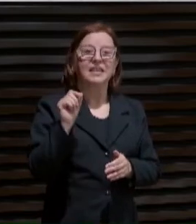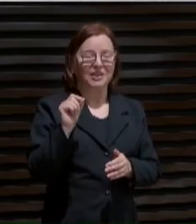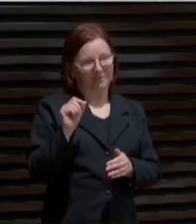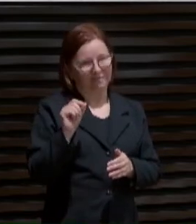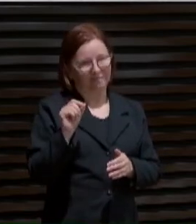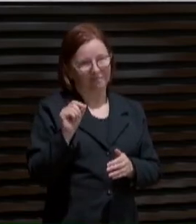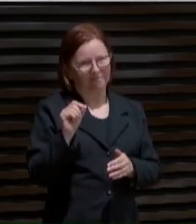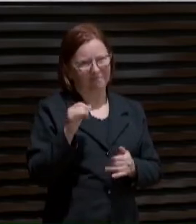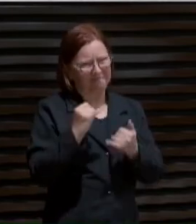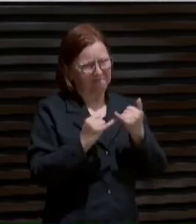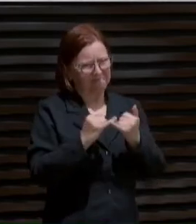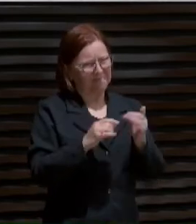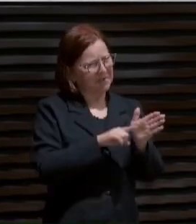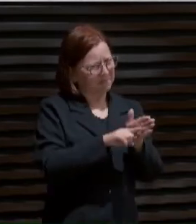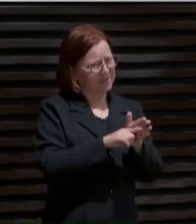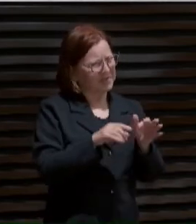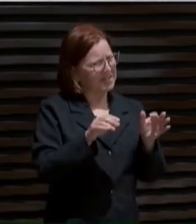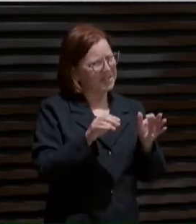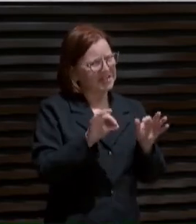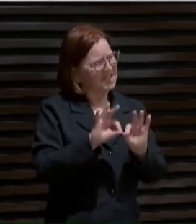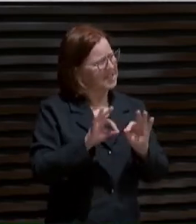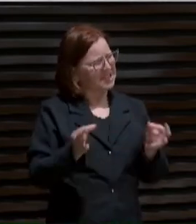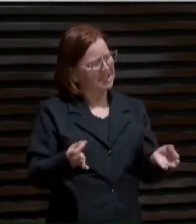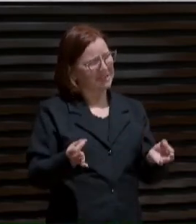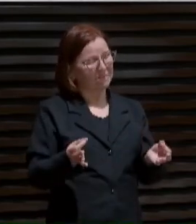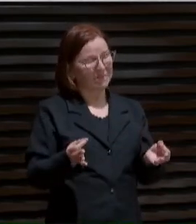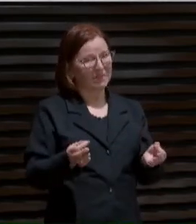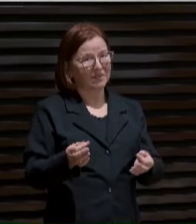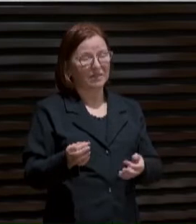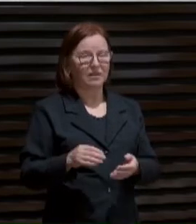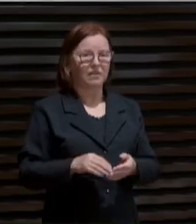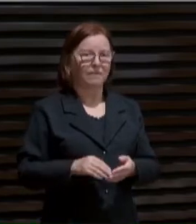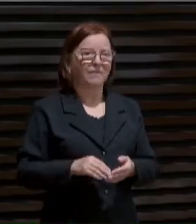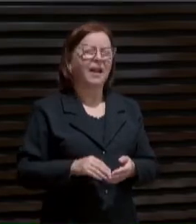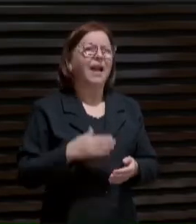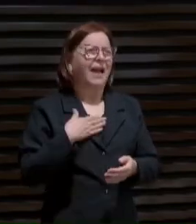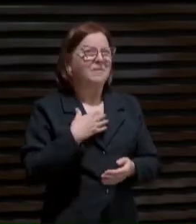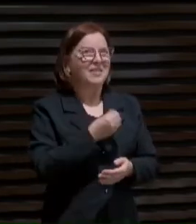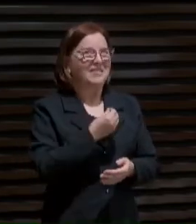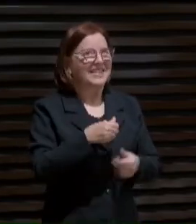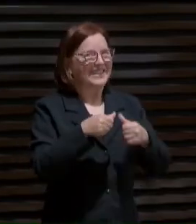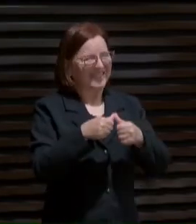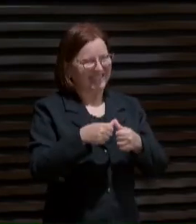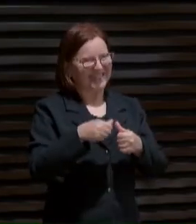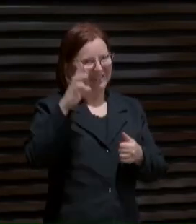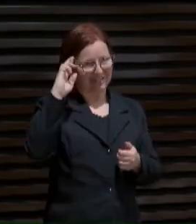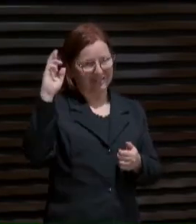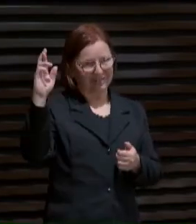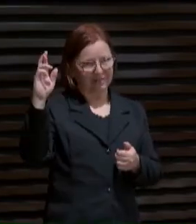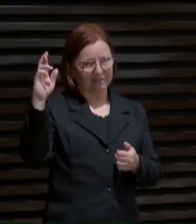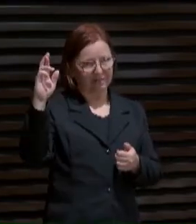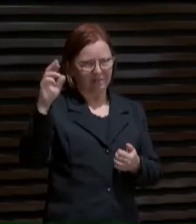tão simples para nós então lógica resposta não minha vida está no Senhor e de fato está